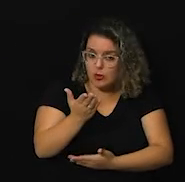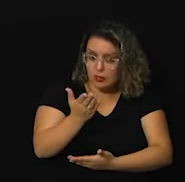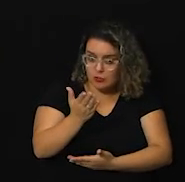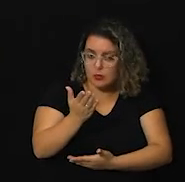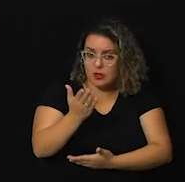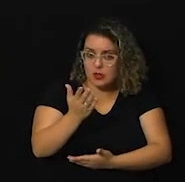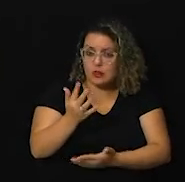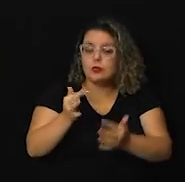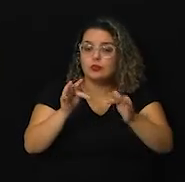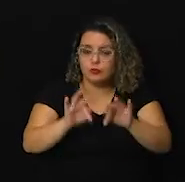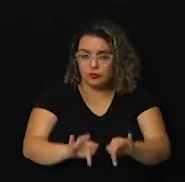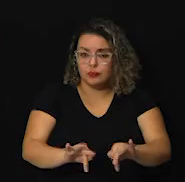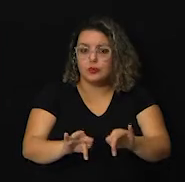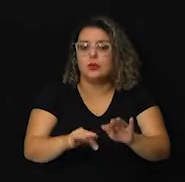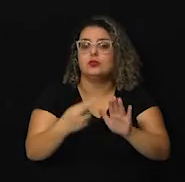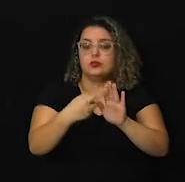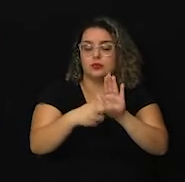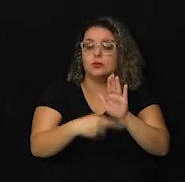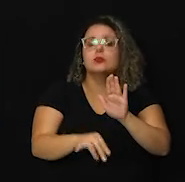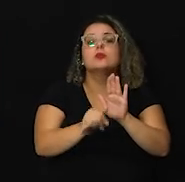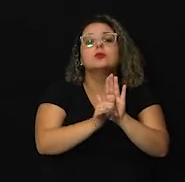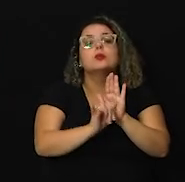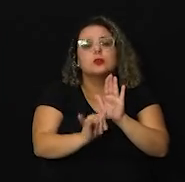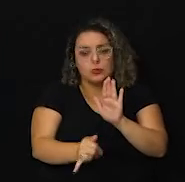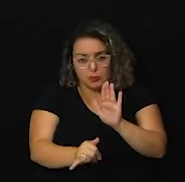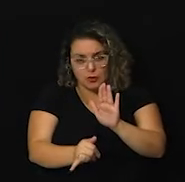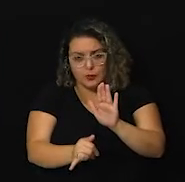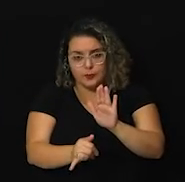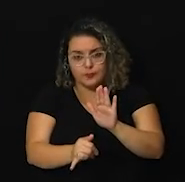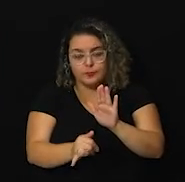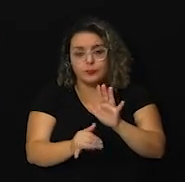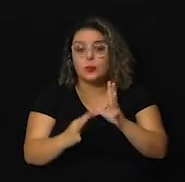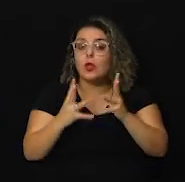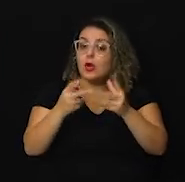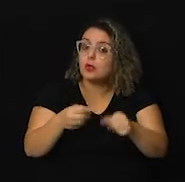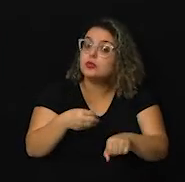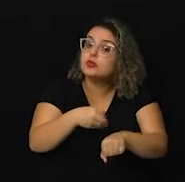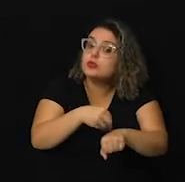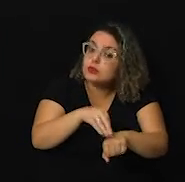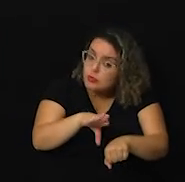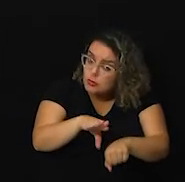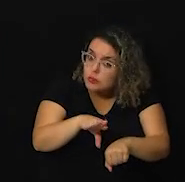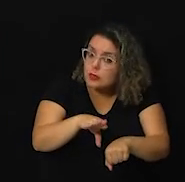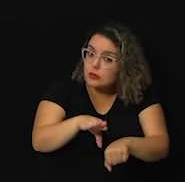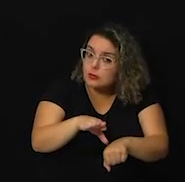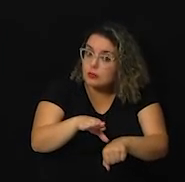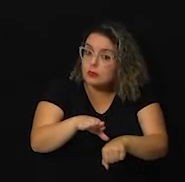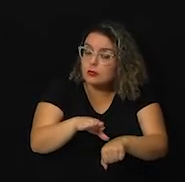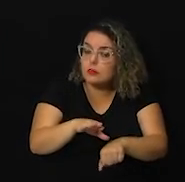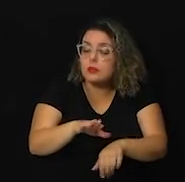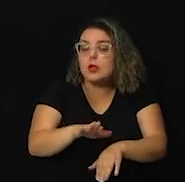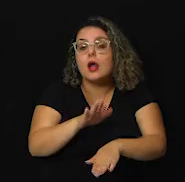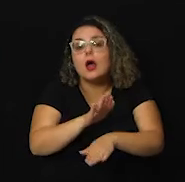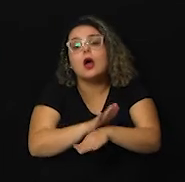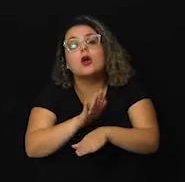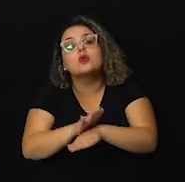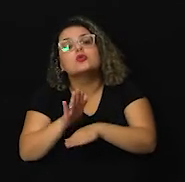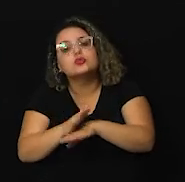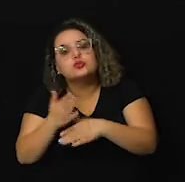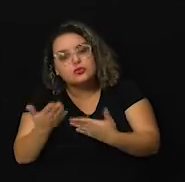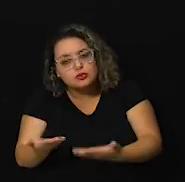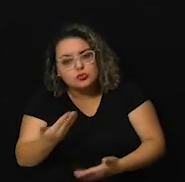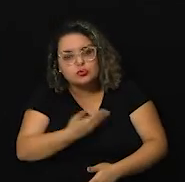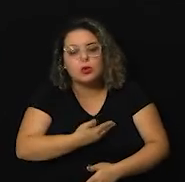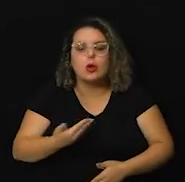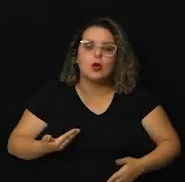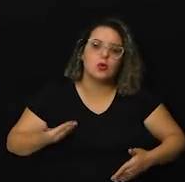aprovar, né, na finalização do relatório final também os encaminhamentos para poder subsidiar